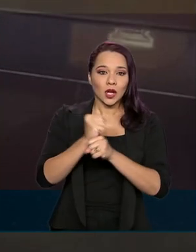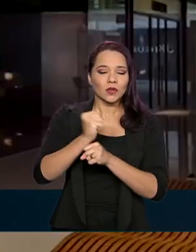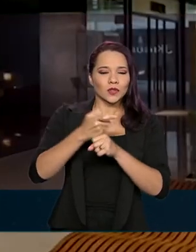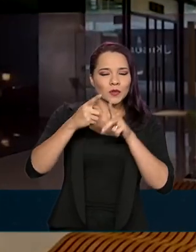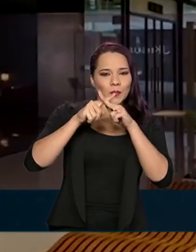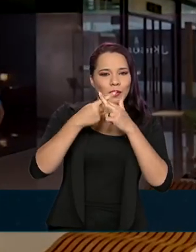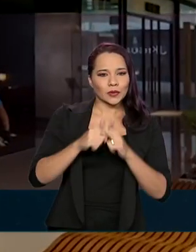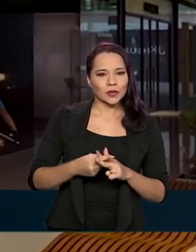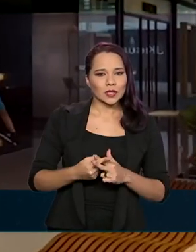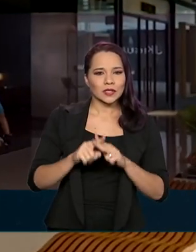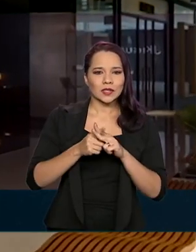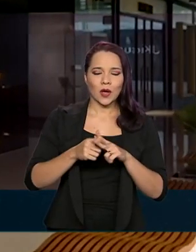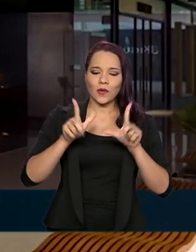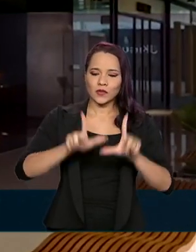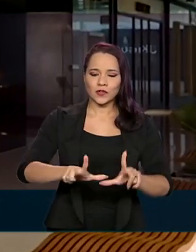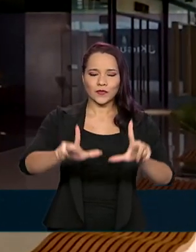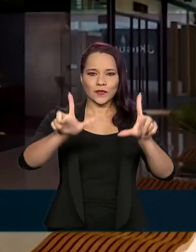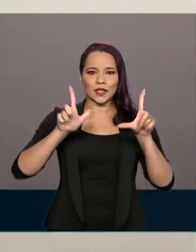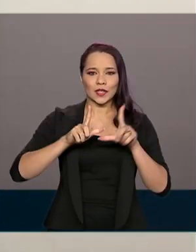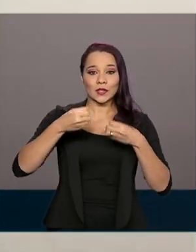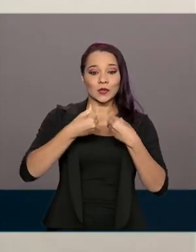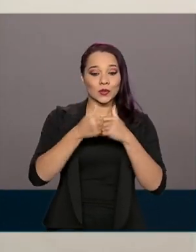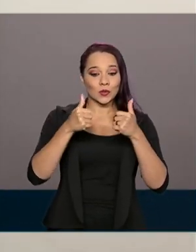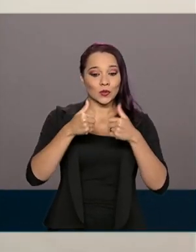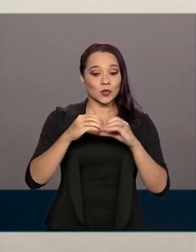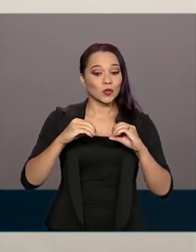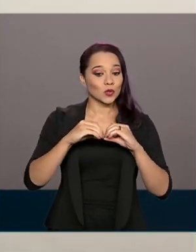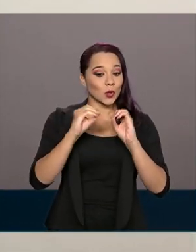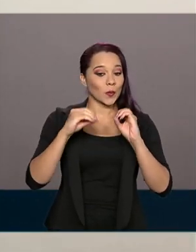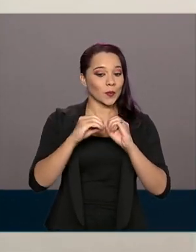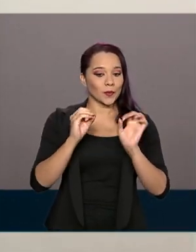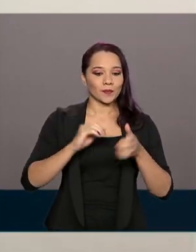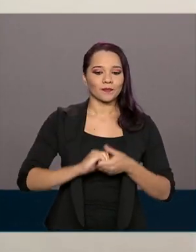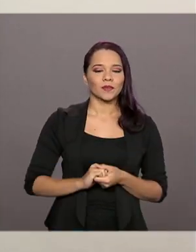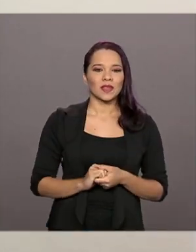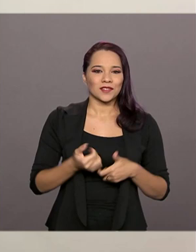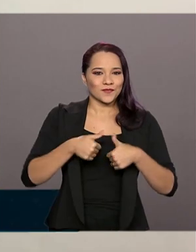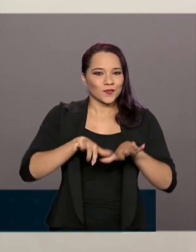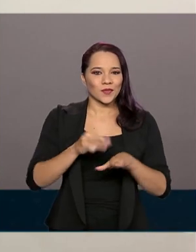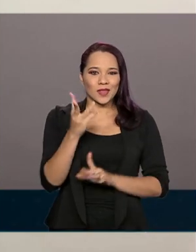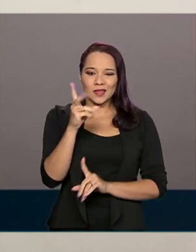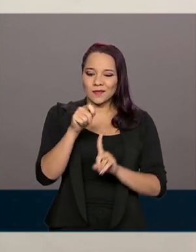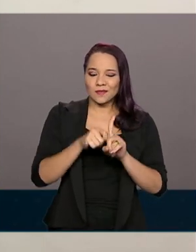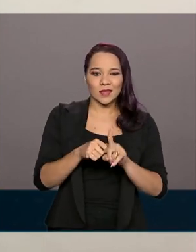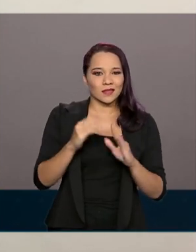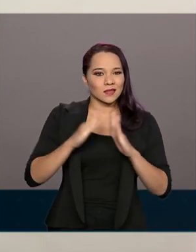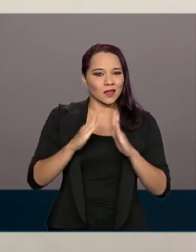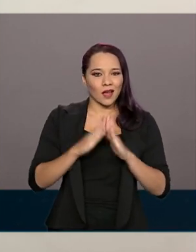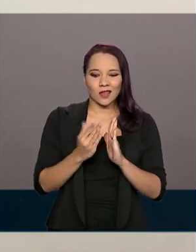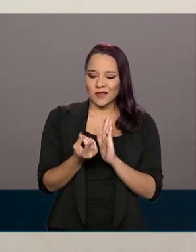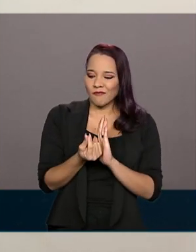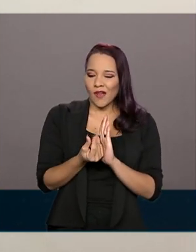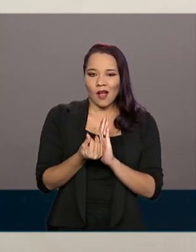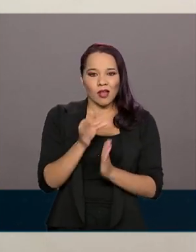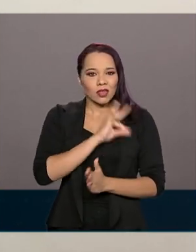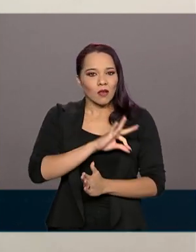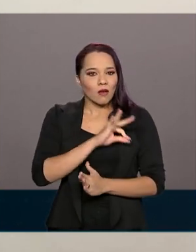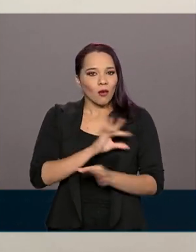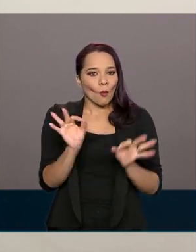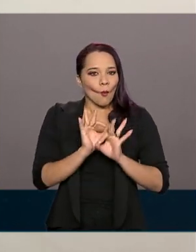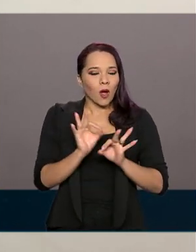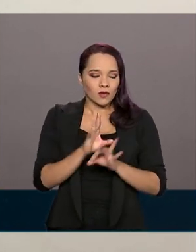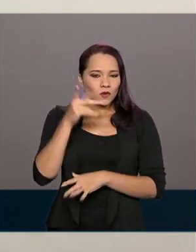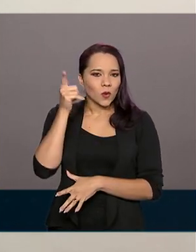manutenção de vitrines em shoppings. Ficamos três meses em casa, sem faturamento nenhum, conseguimos segurar a